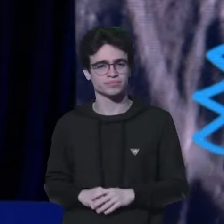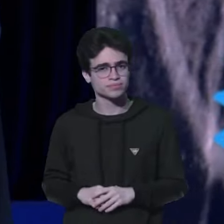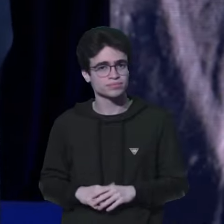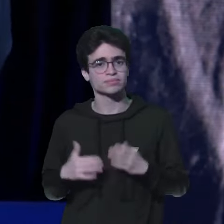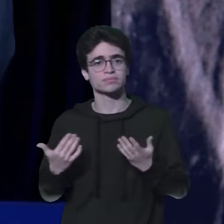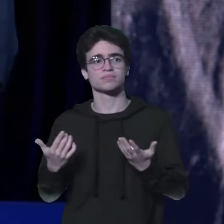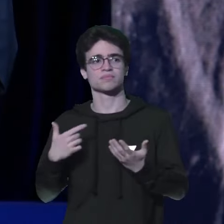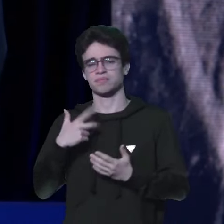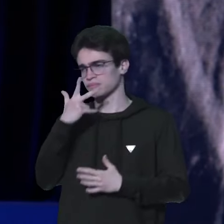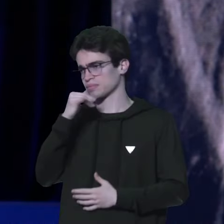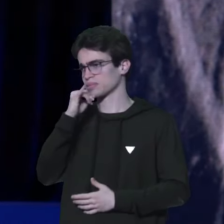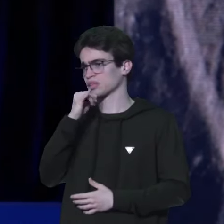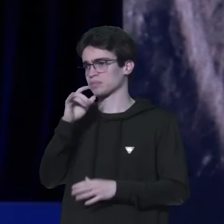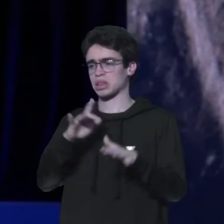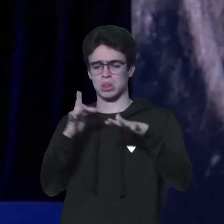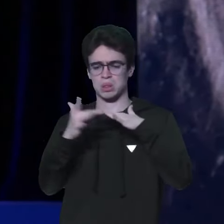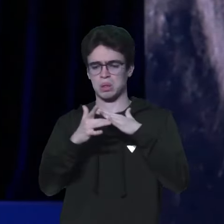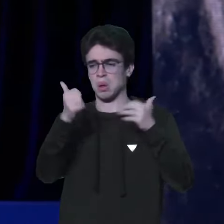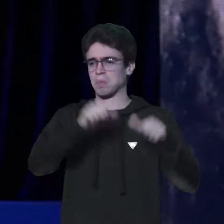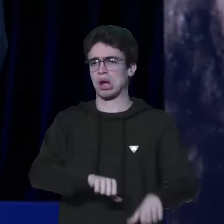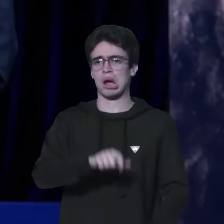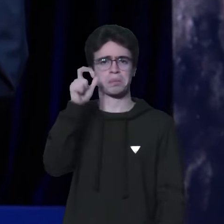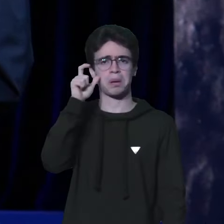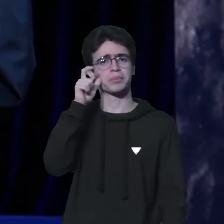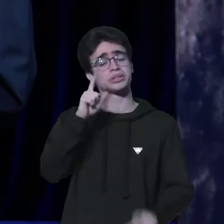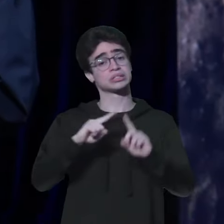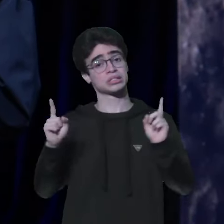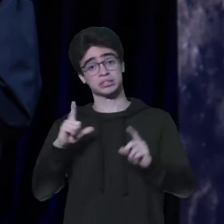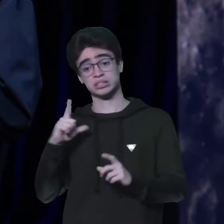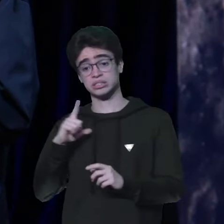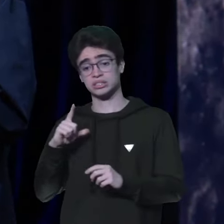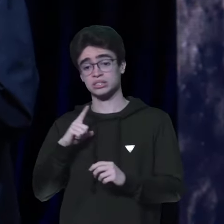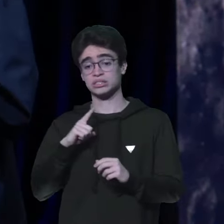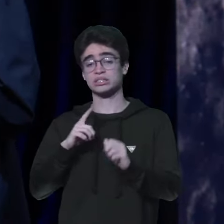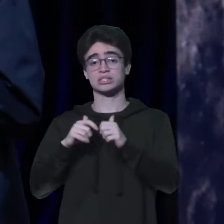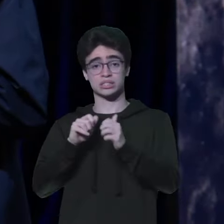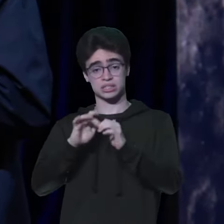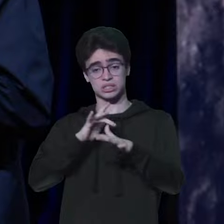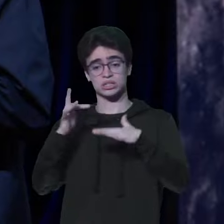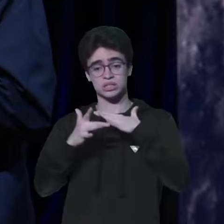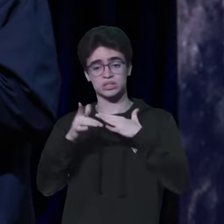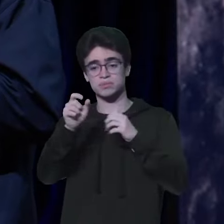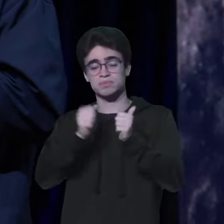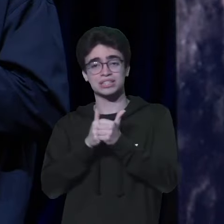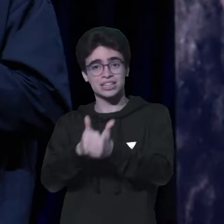Estou demonizando a rede social? Não, a gente tem rede social. Segue lá, o OneFlow Ministério.